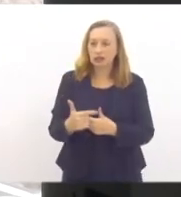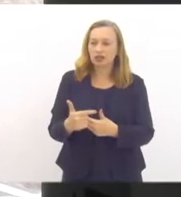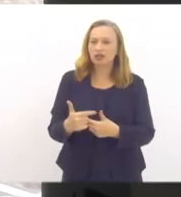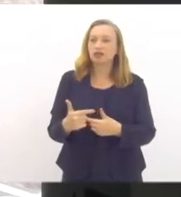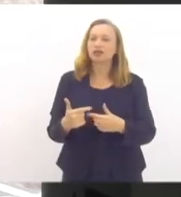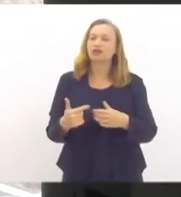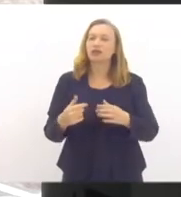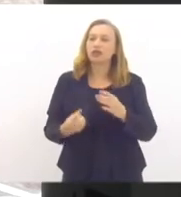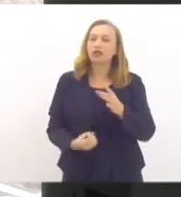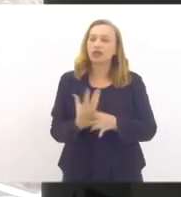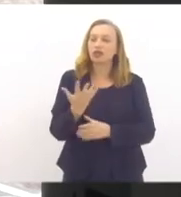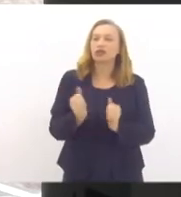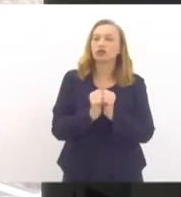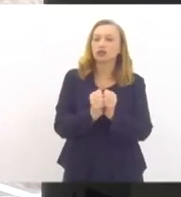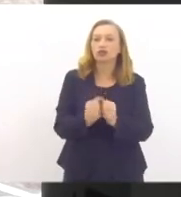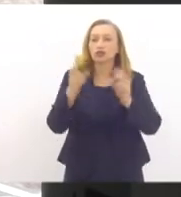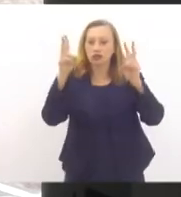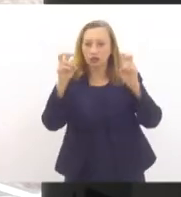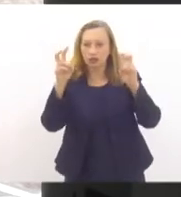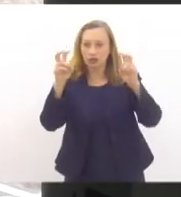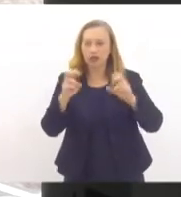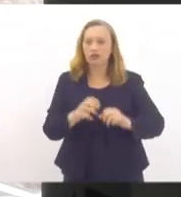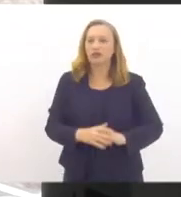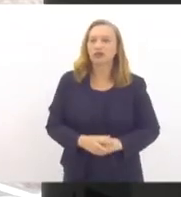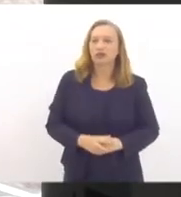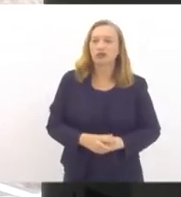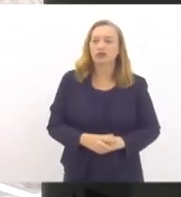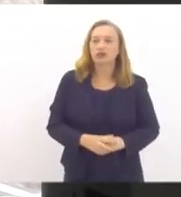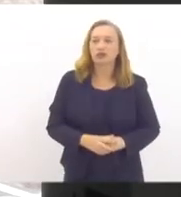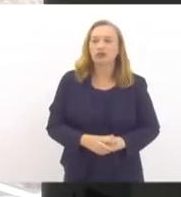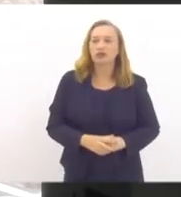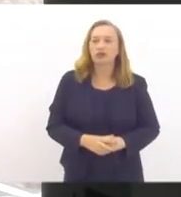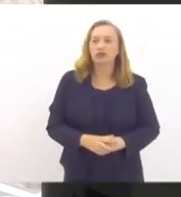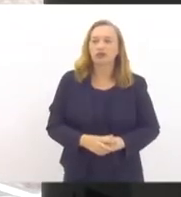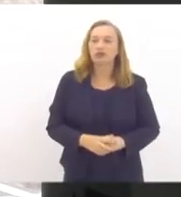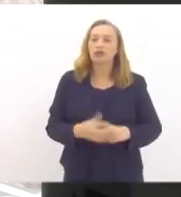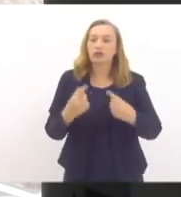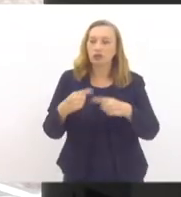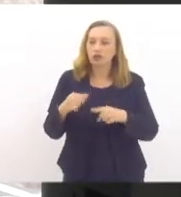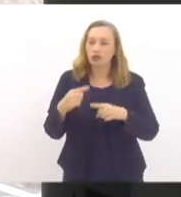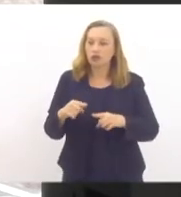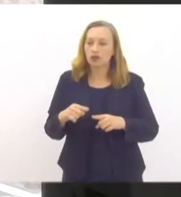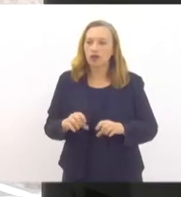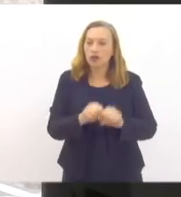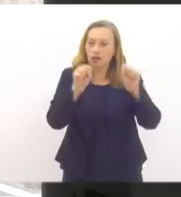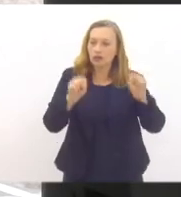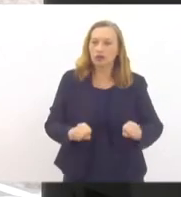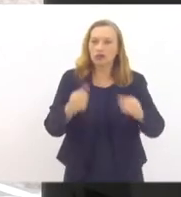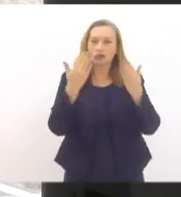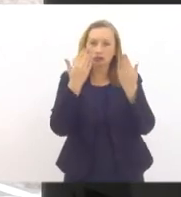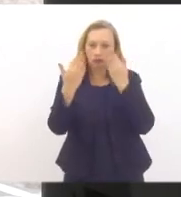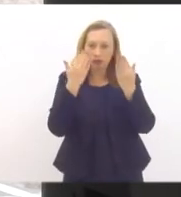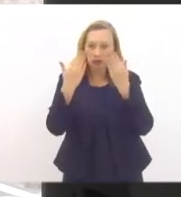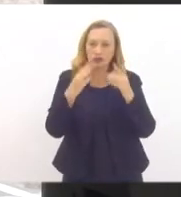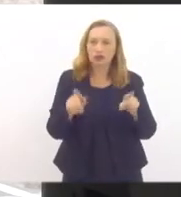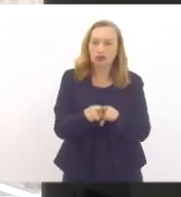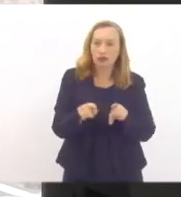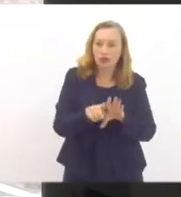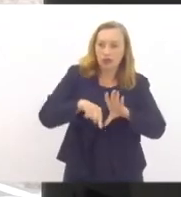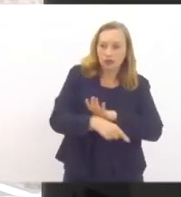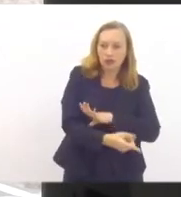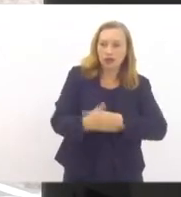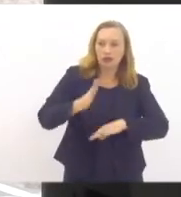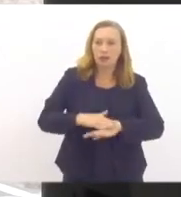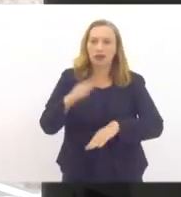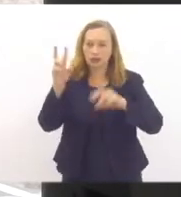construindo junto a essas temáticas, inclusive de modo a inspirar e provocar o sistema Conselhos de Psicologia a também se aprofundar cada vez mais